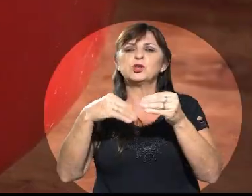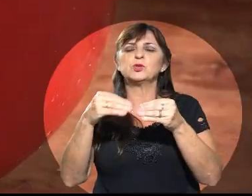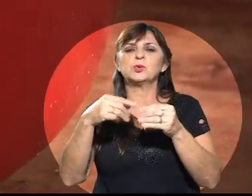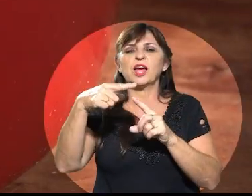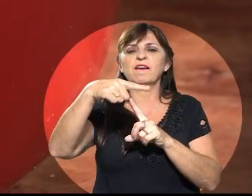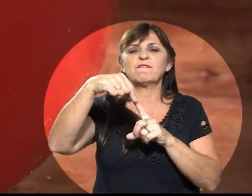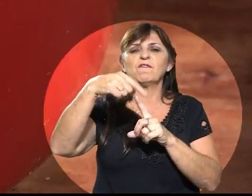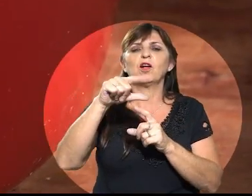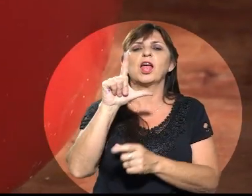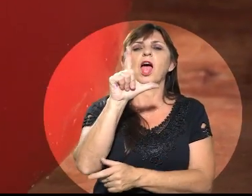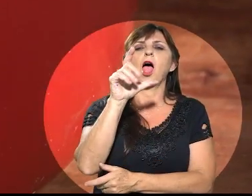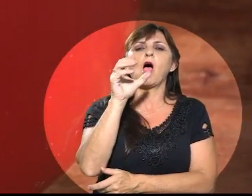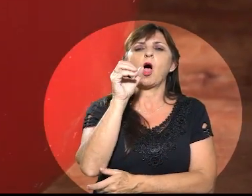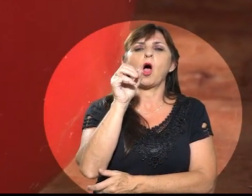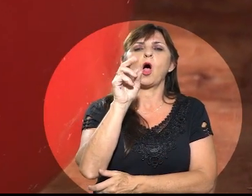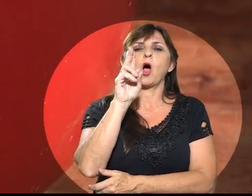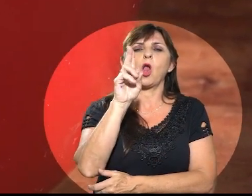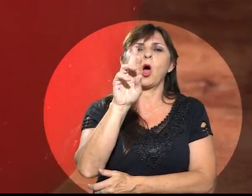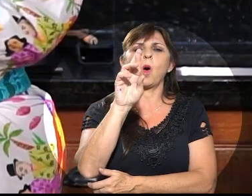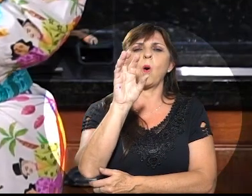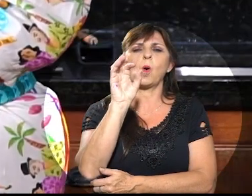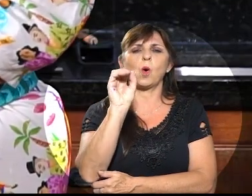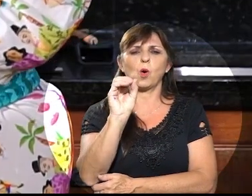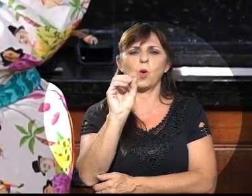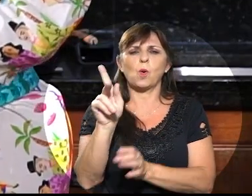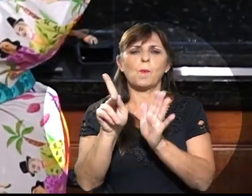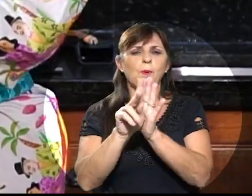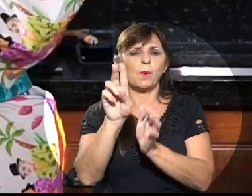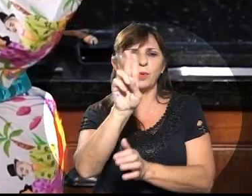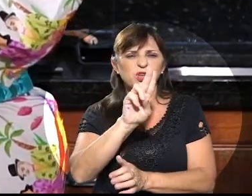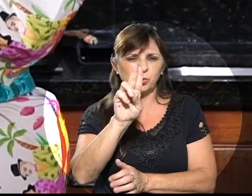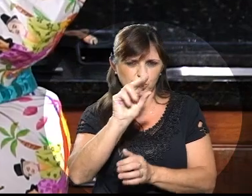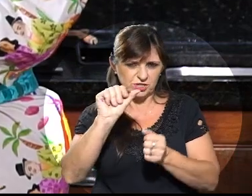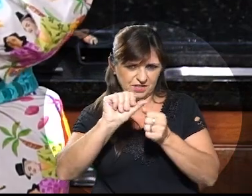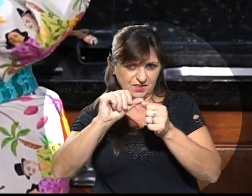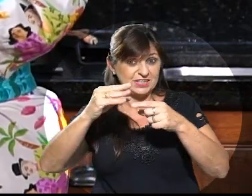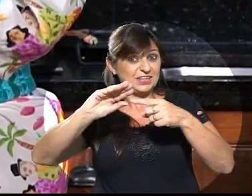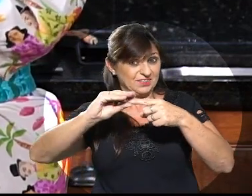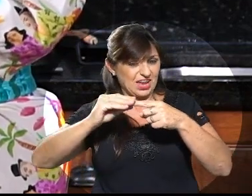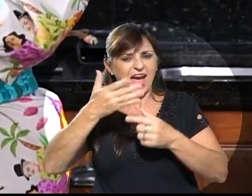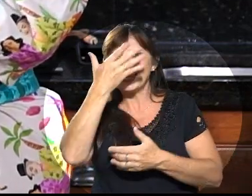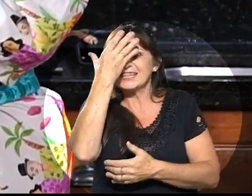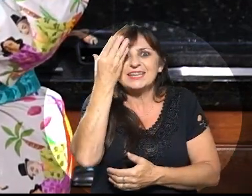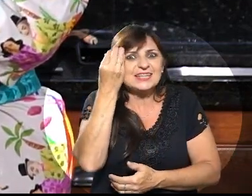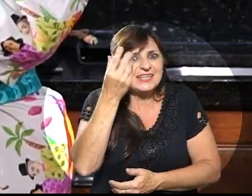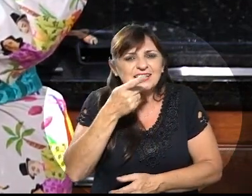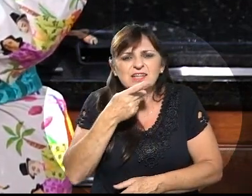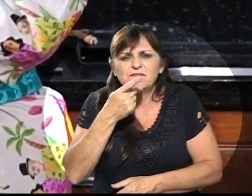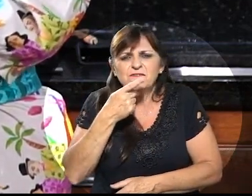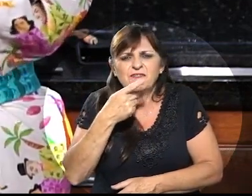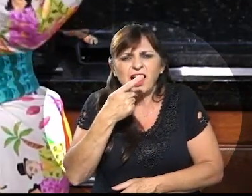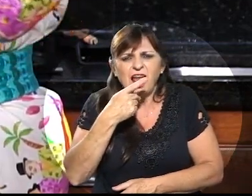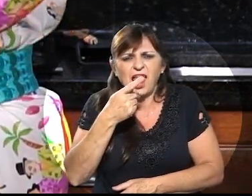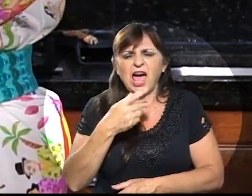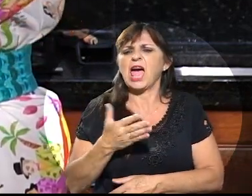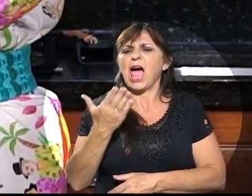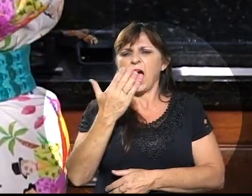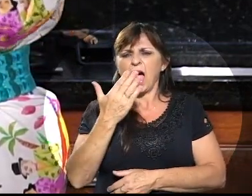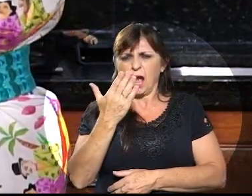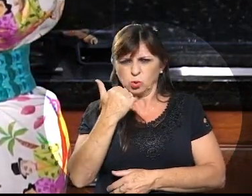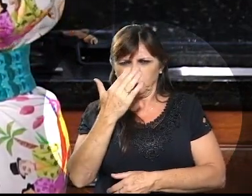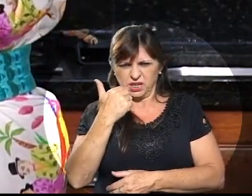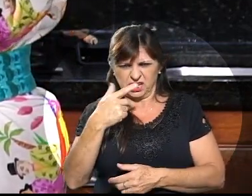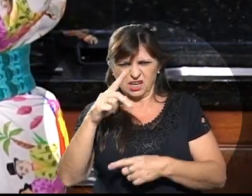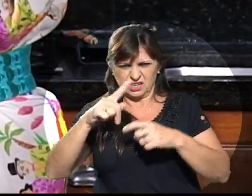das coisa que a gente usa bastante. Ah, eu esqueci de falar uma coisa, que a cozinha árabe, ela é muito perfumada, tá? Os cheiros